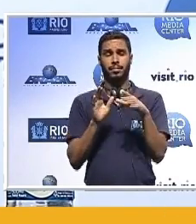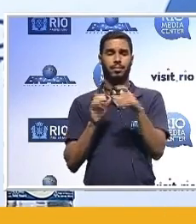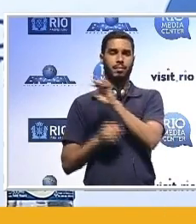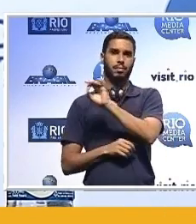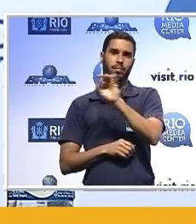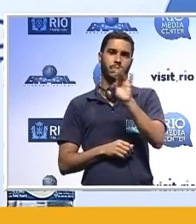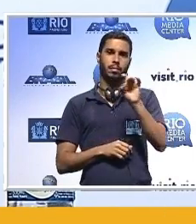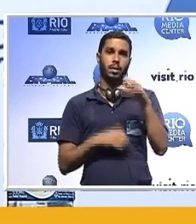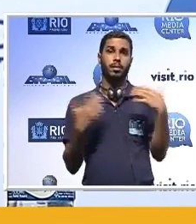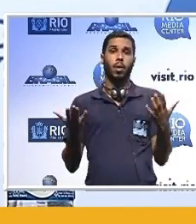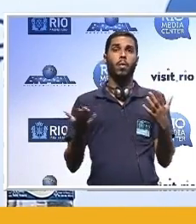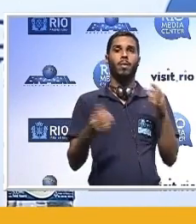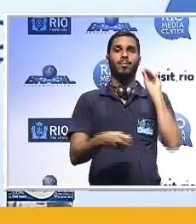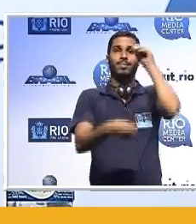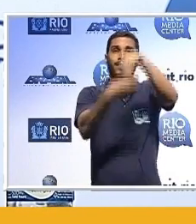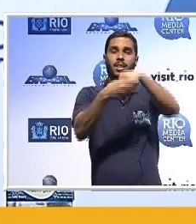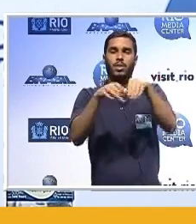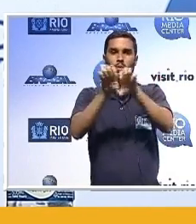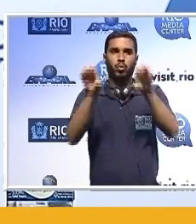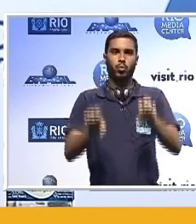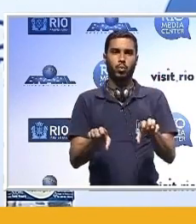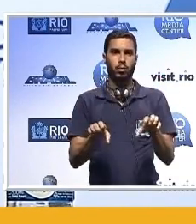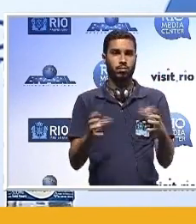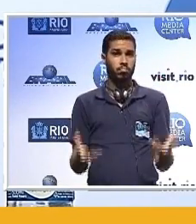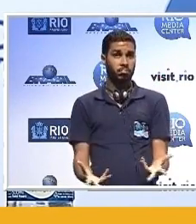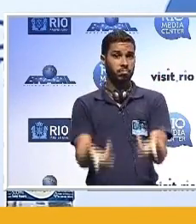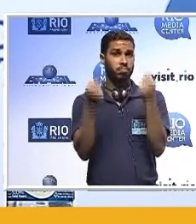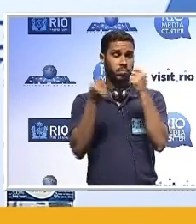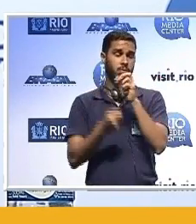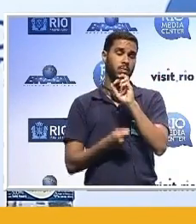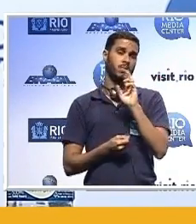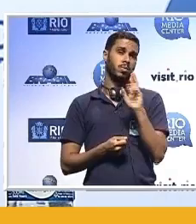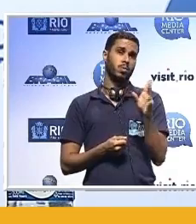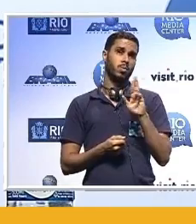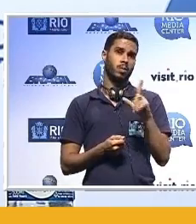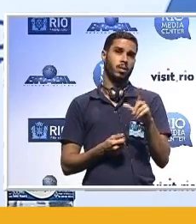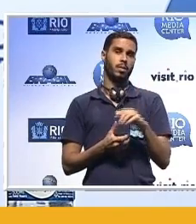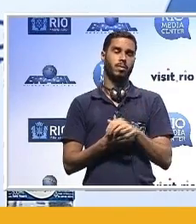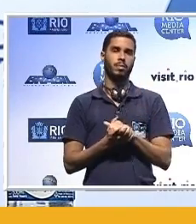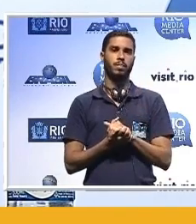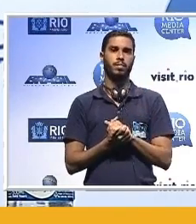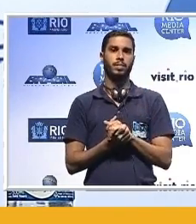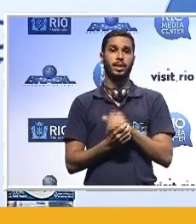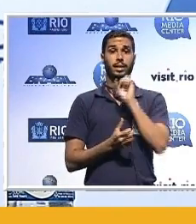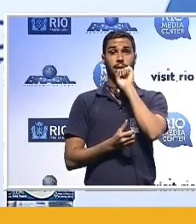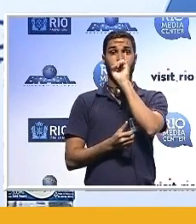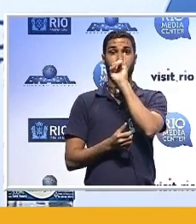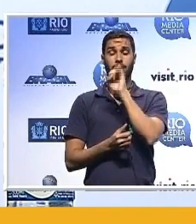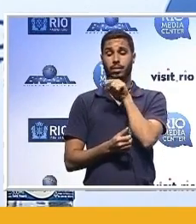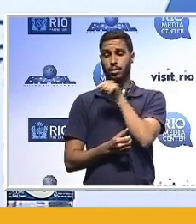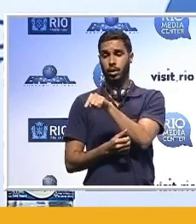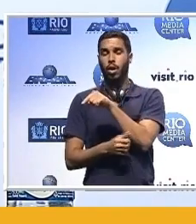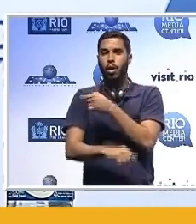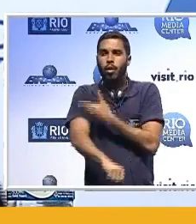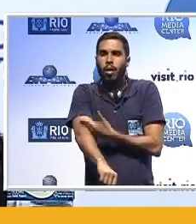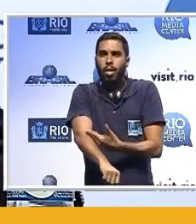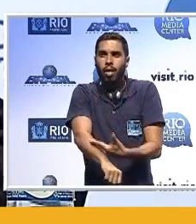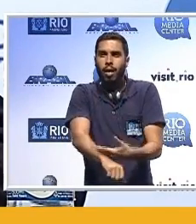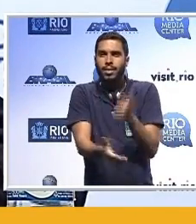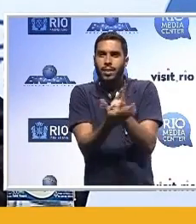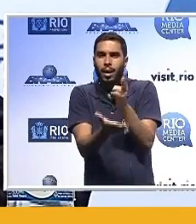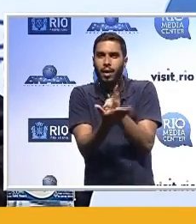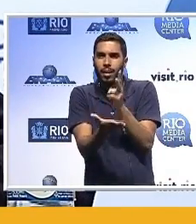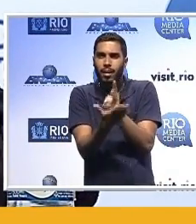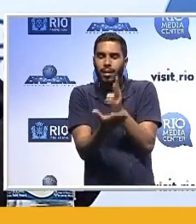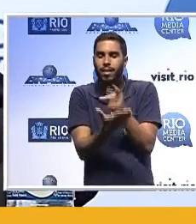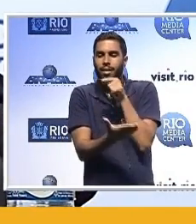devidamente qualificada. Então, o que ela vê? Ela vê o sapato fora do lugar que ela tradicionalmente guarda, ela vai tirar de